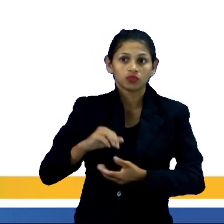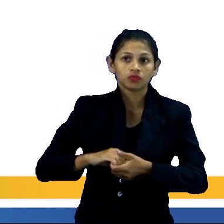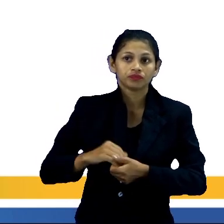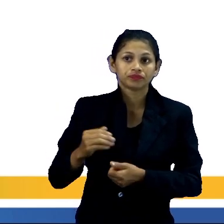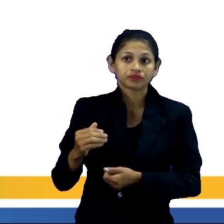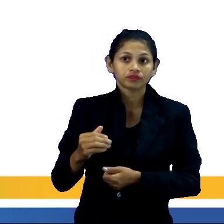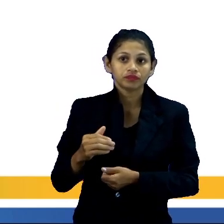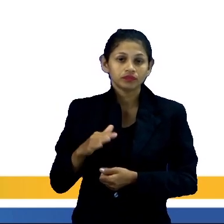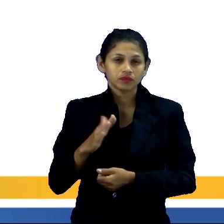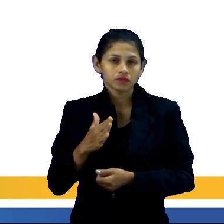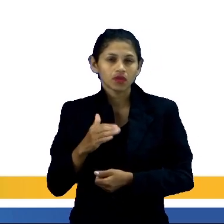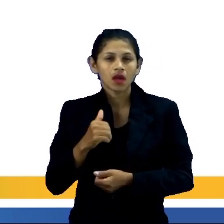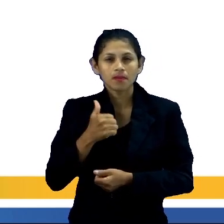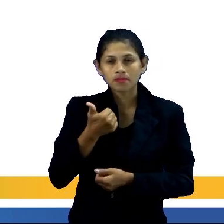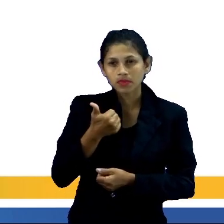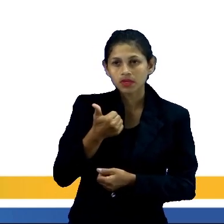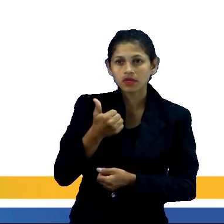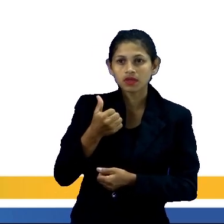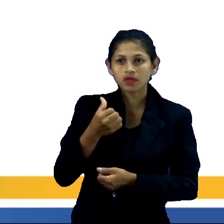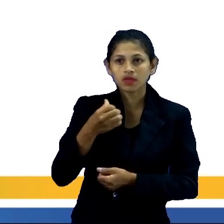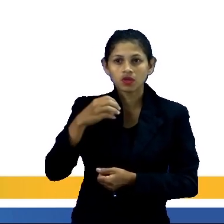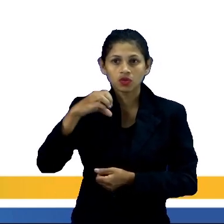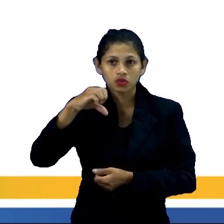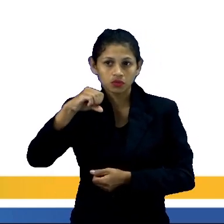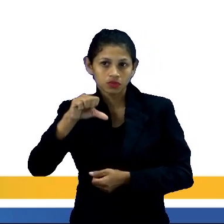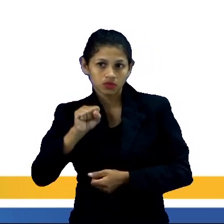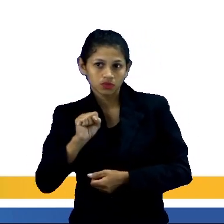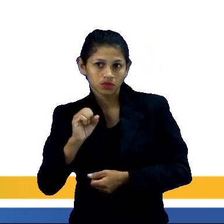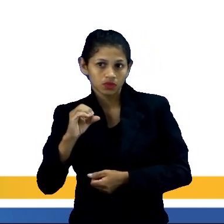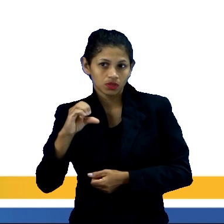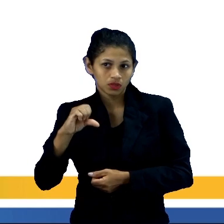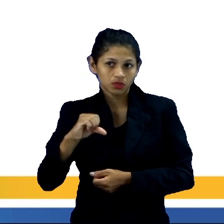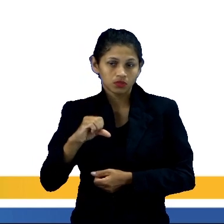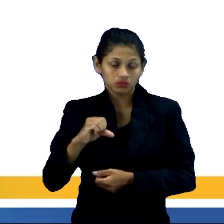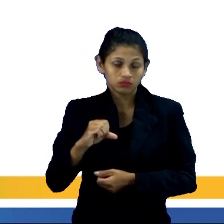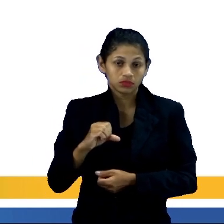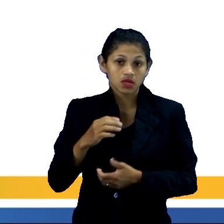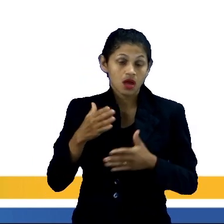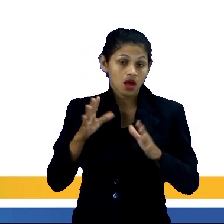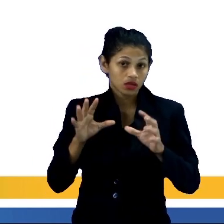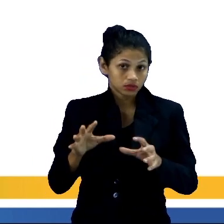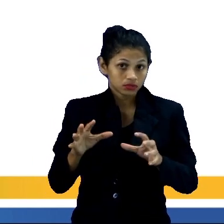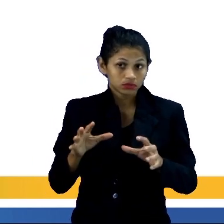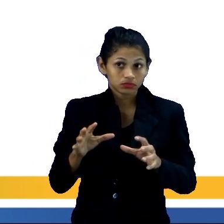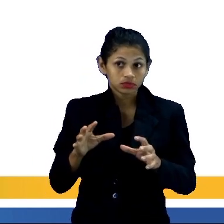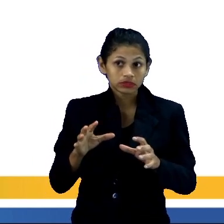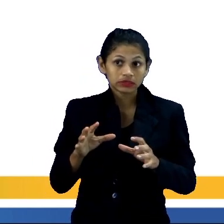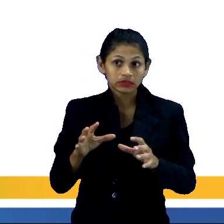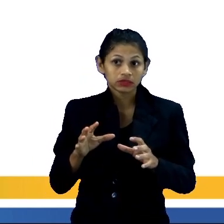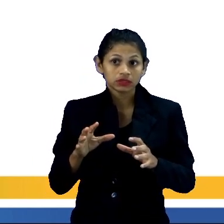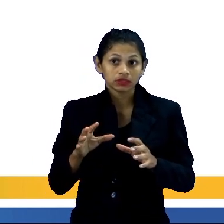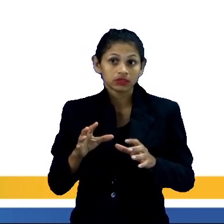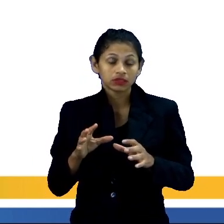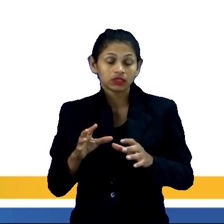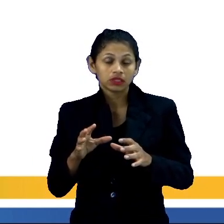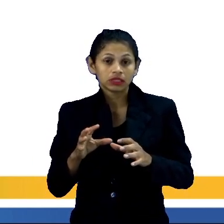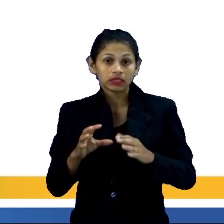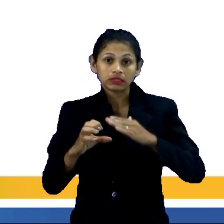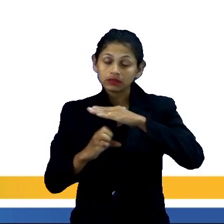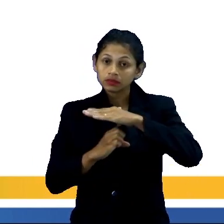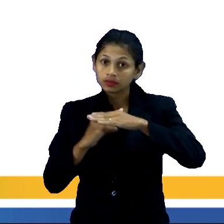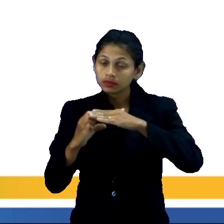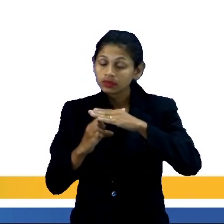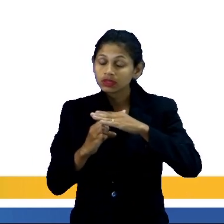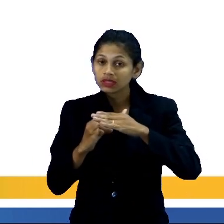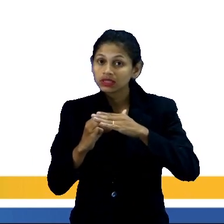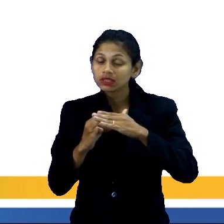do neoliberalismo no Brasil, e aí dessa forma as estatais, elas começaram a ser privatizadas, a economia abriu